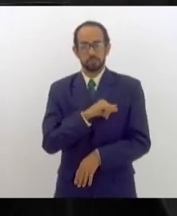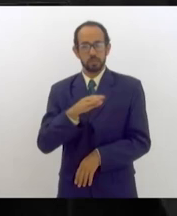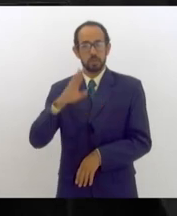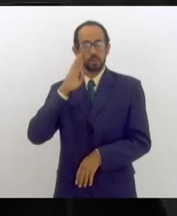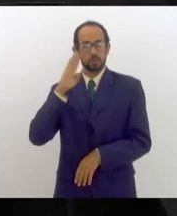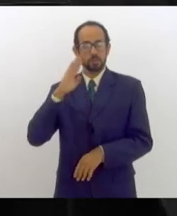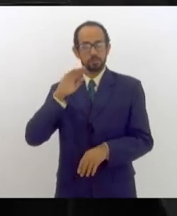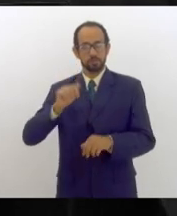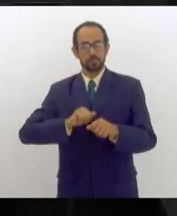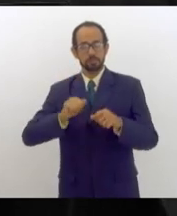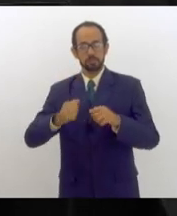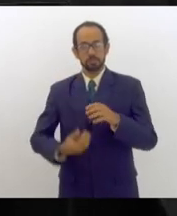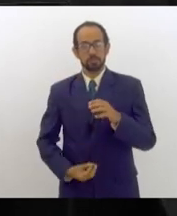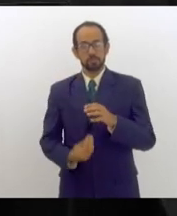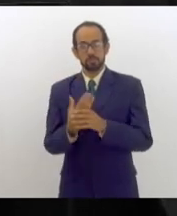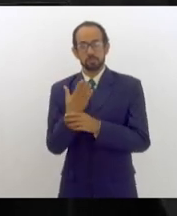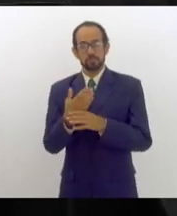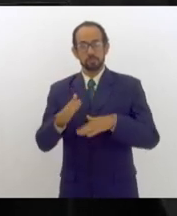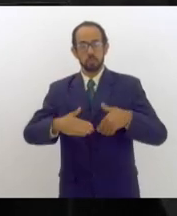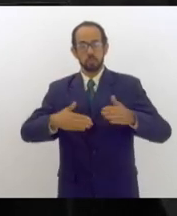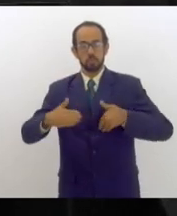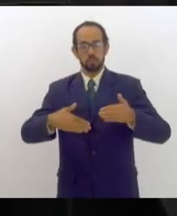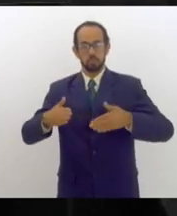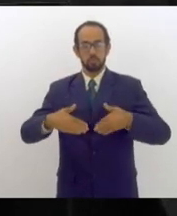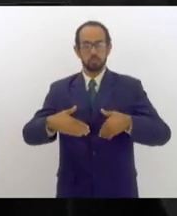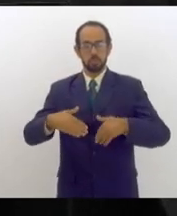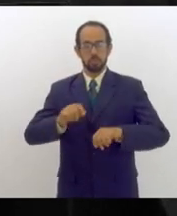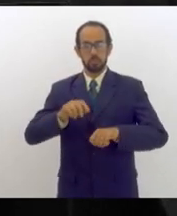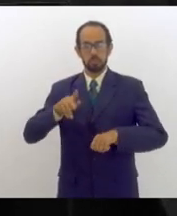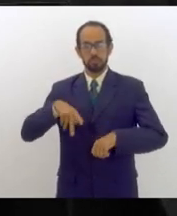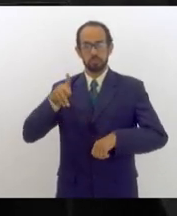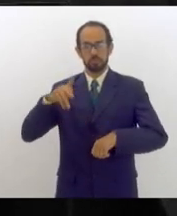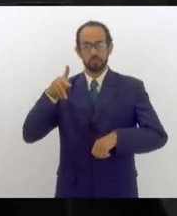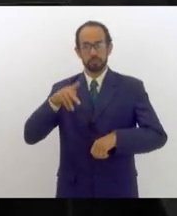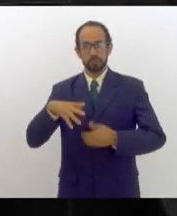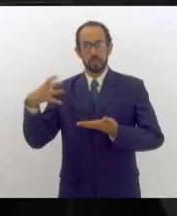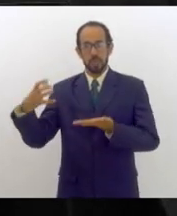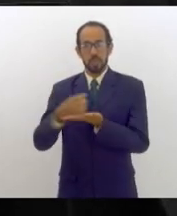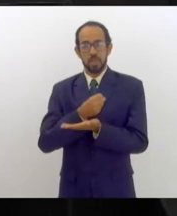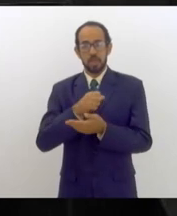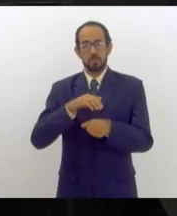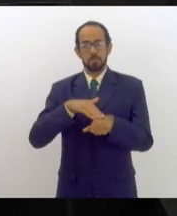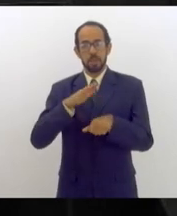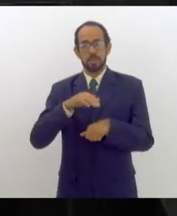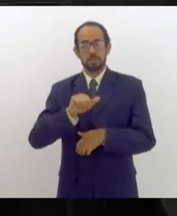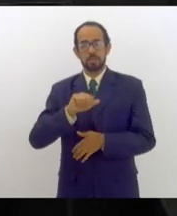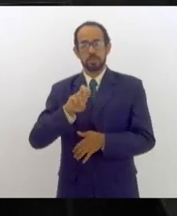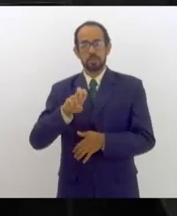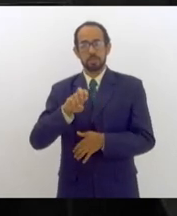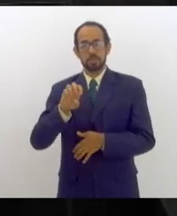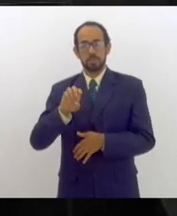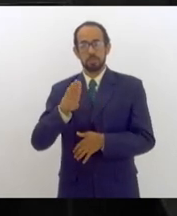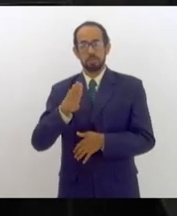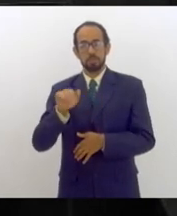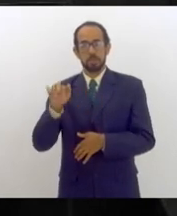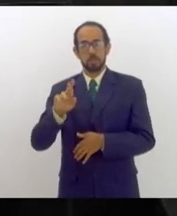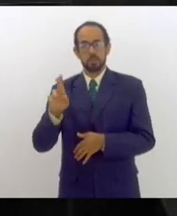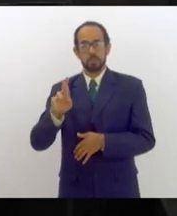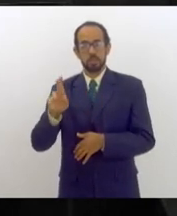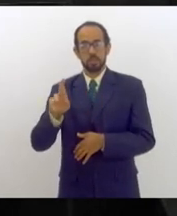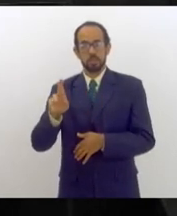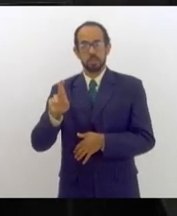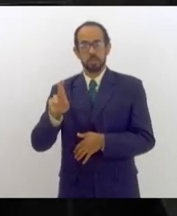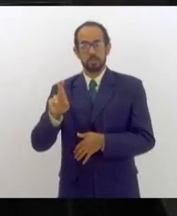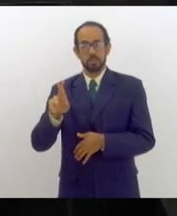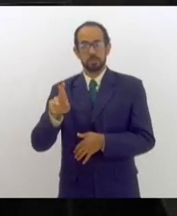petróleo arrecadaria mais 15 bilhões e a Petrobras pagou a dividendo